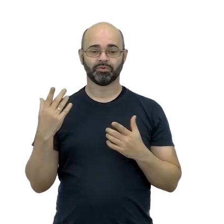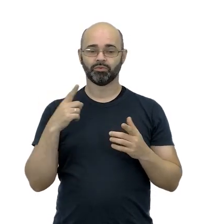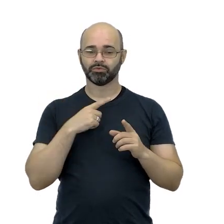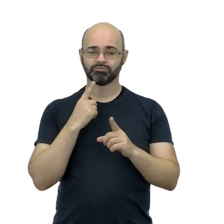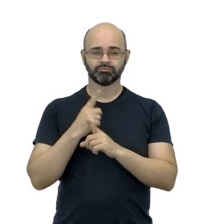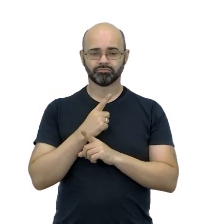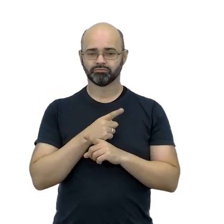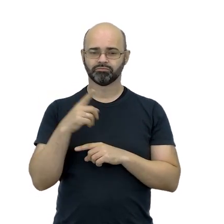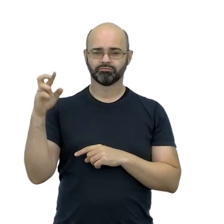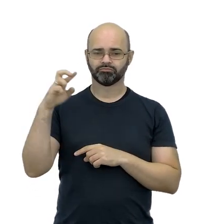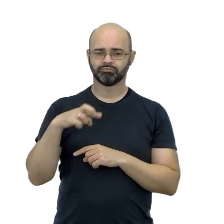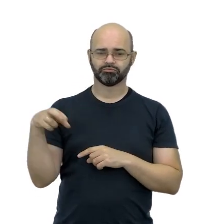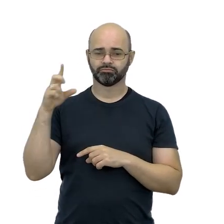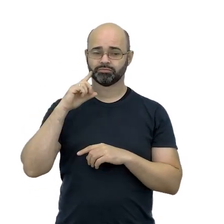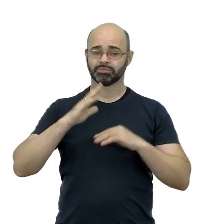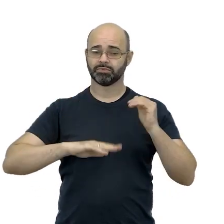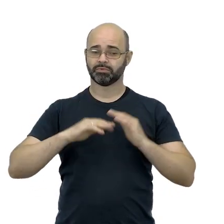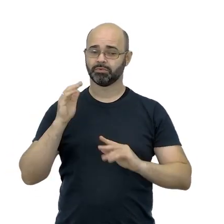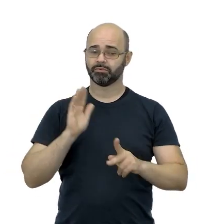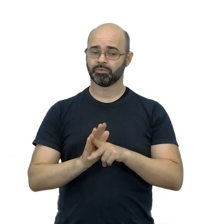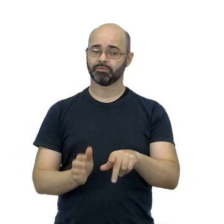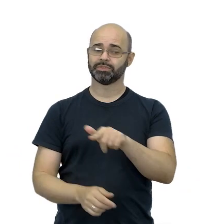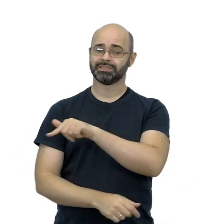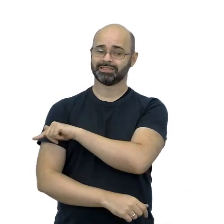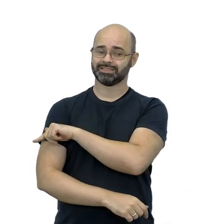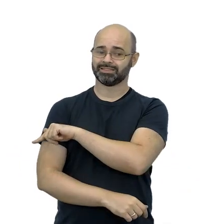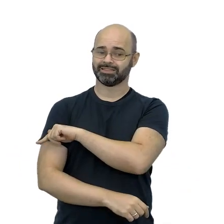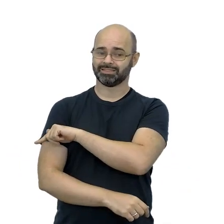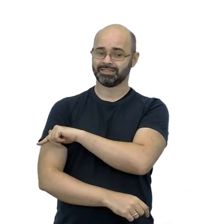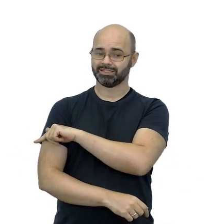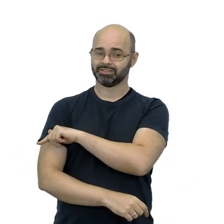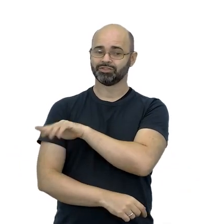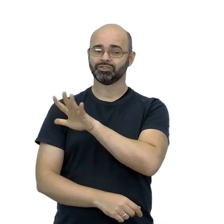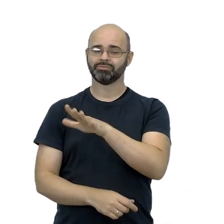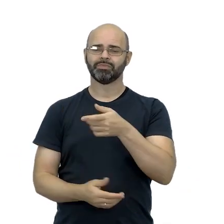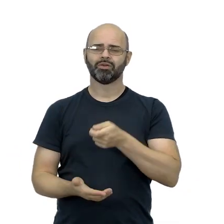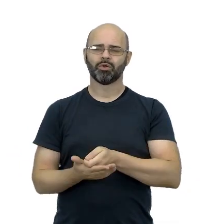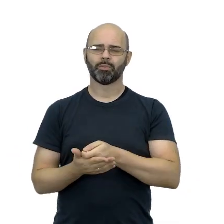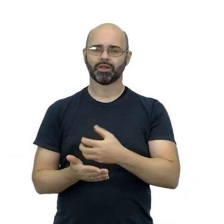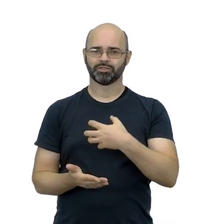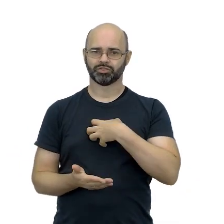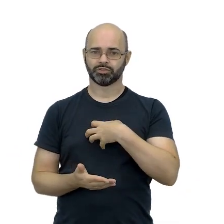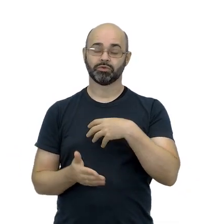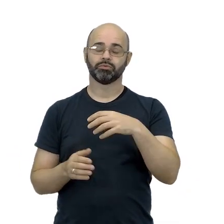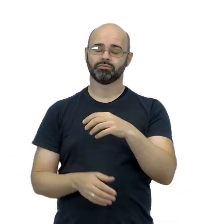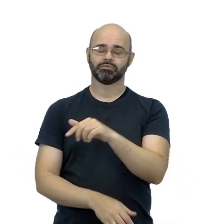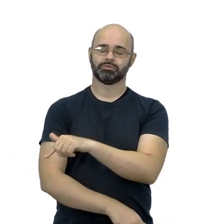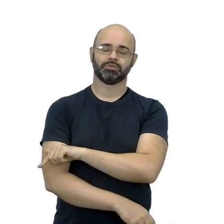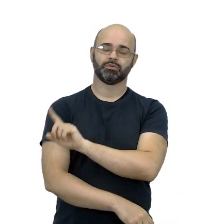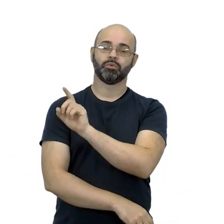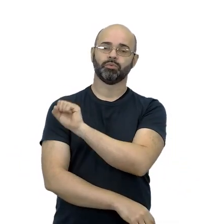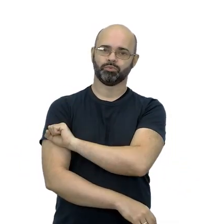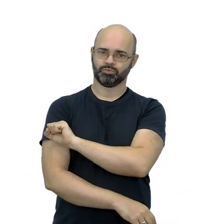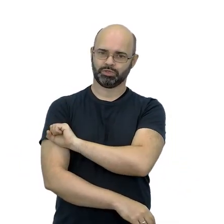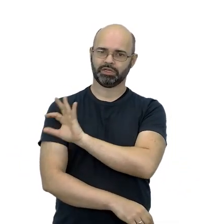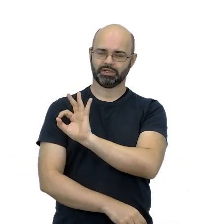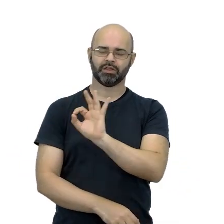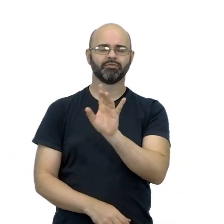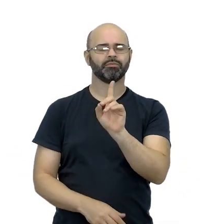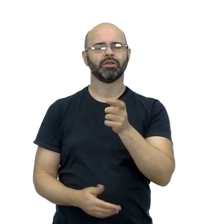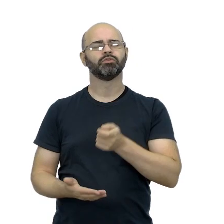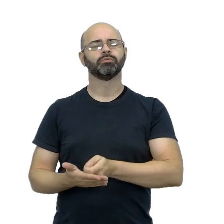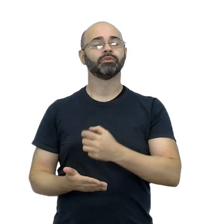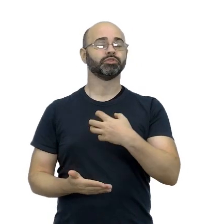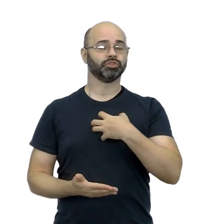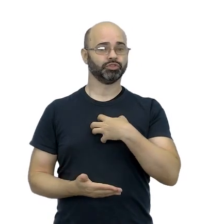item, olha, a habilidade é do sétimo ano, só que a forma que ele foi cobrada, oitavo ano, só que a forma que ele foi